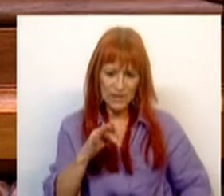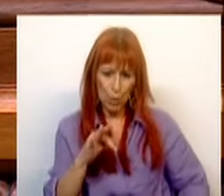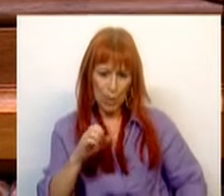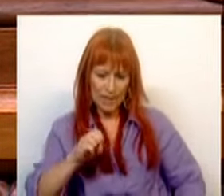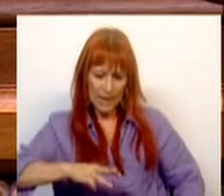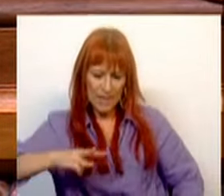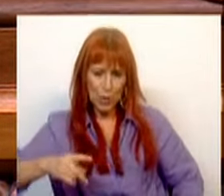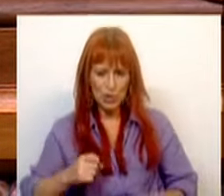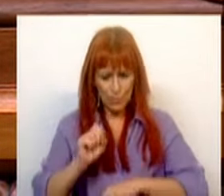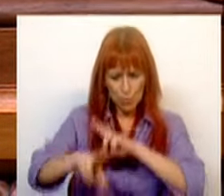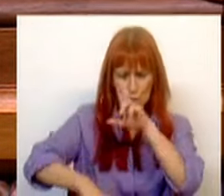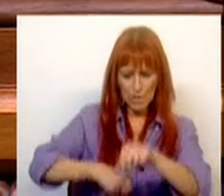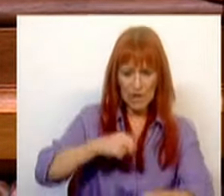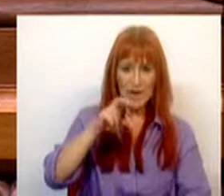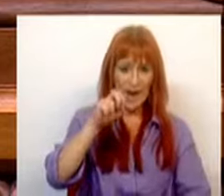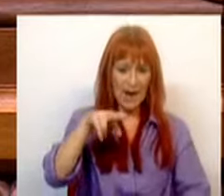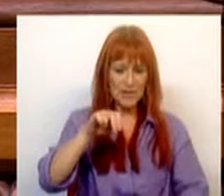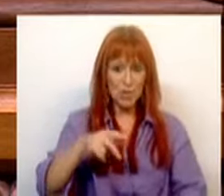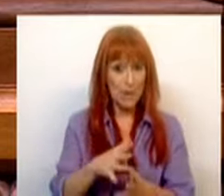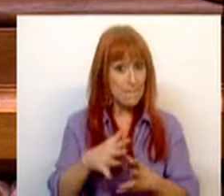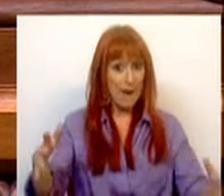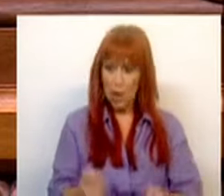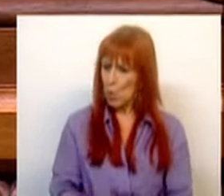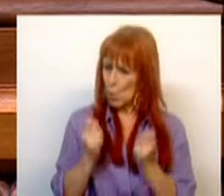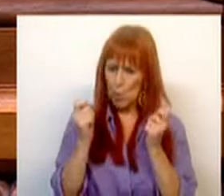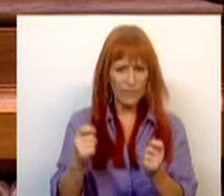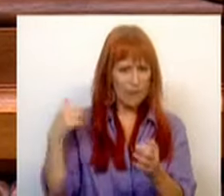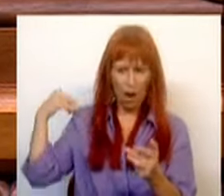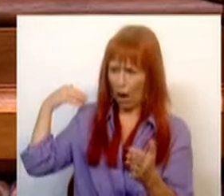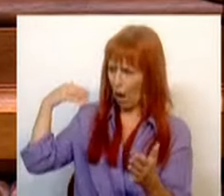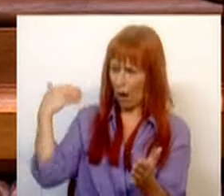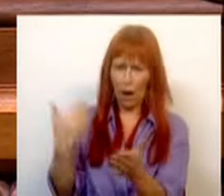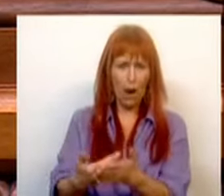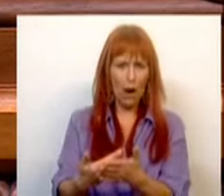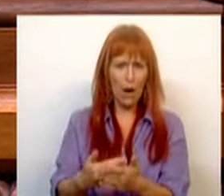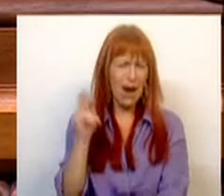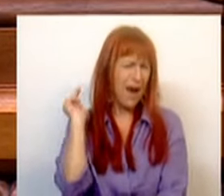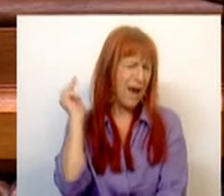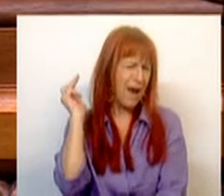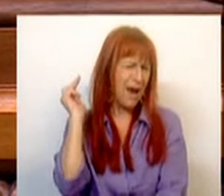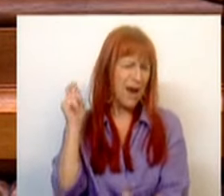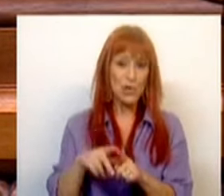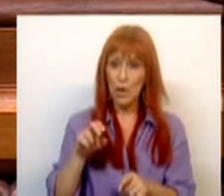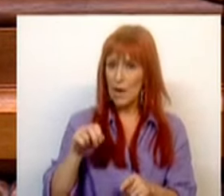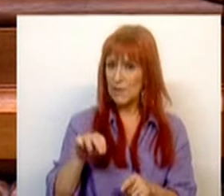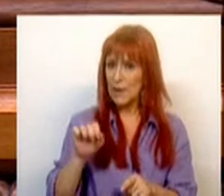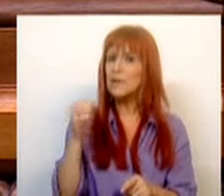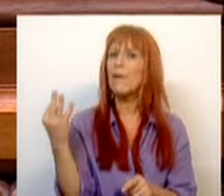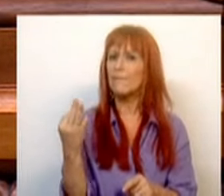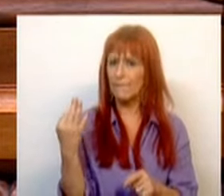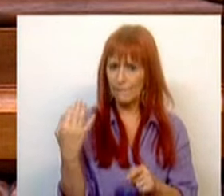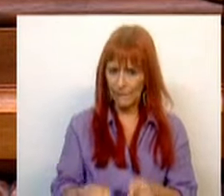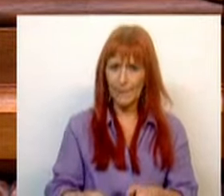de euros para modernizar o SNS, o maior investimento feito em décadas no Serviço Nacional de Saúde.